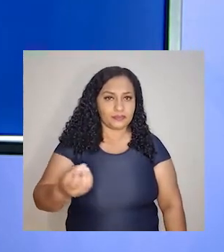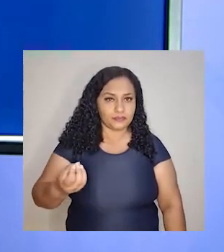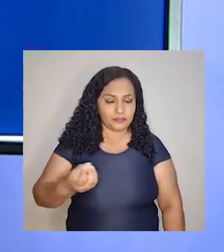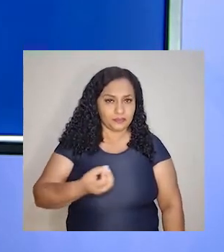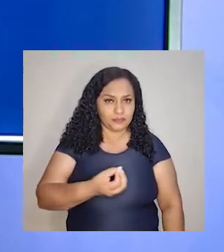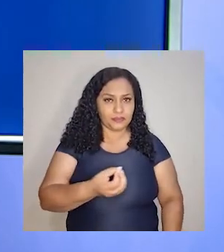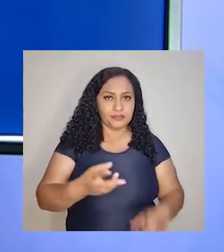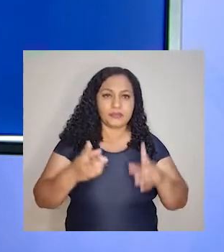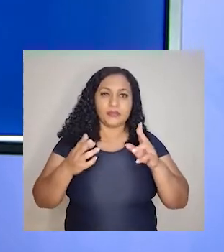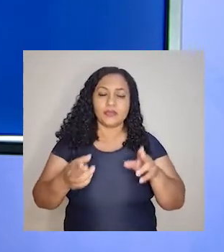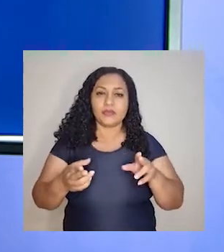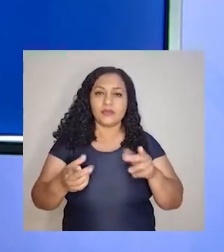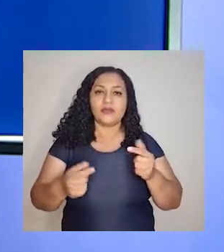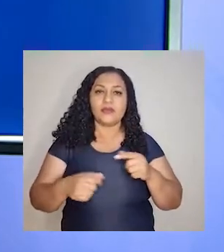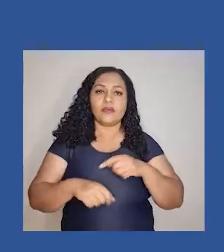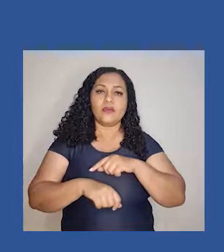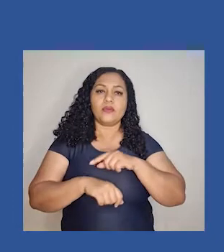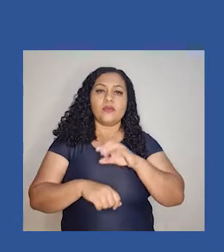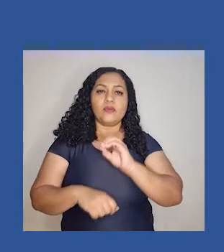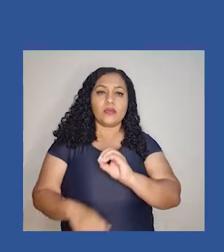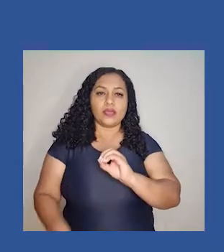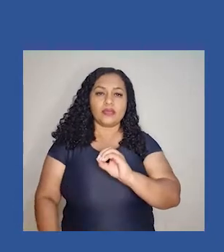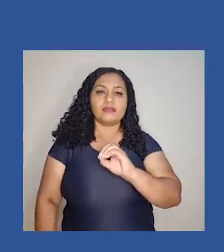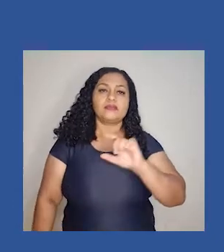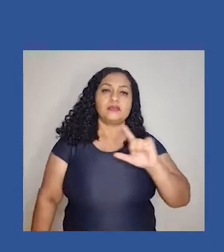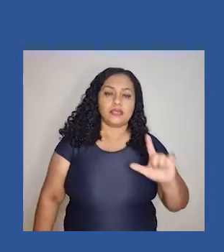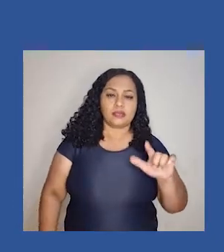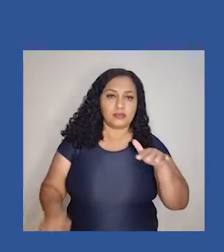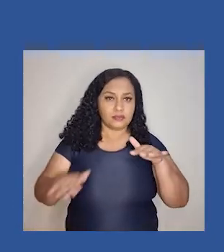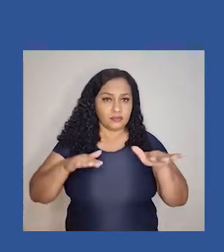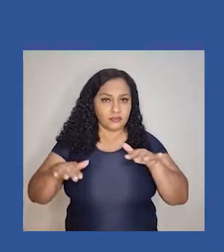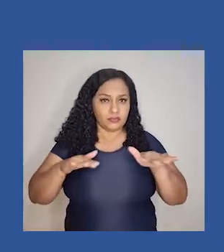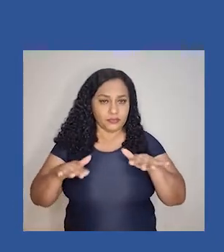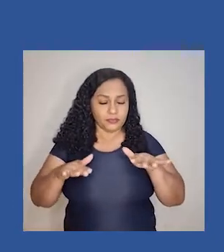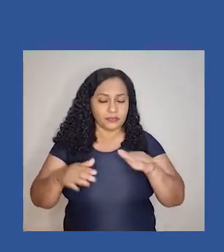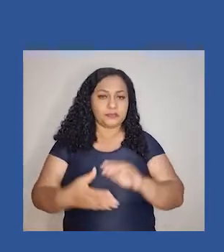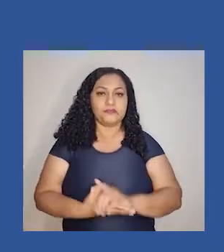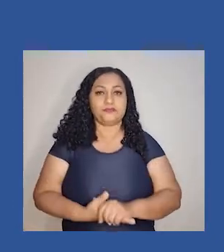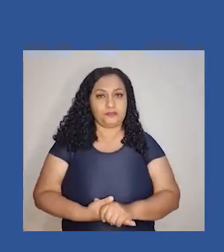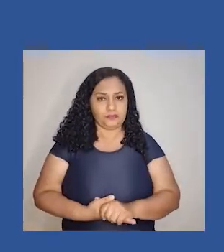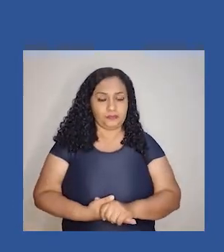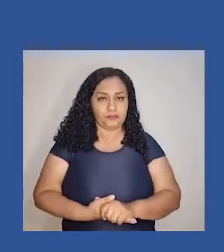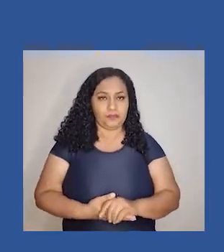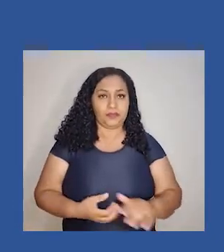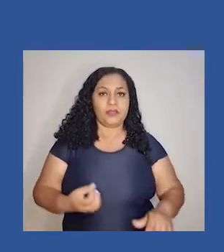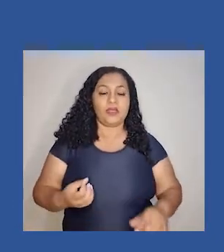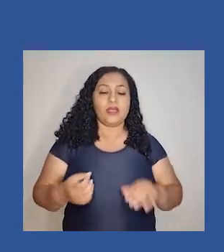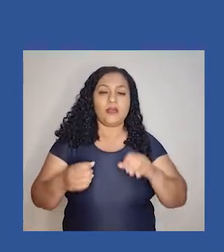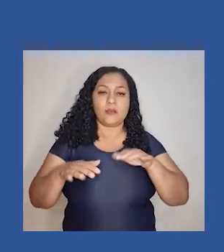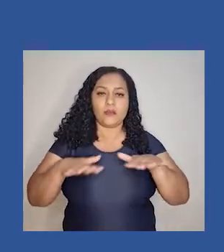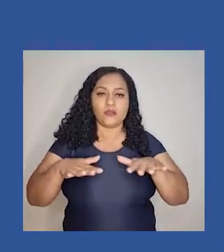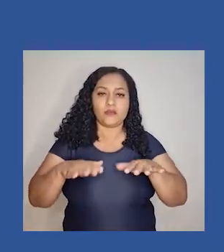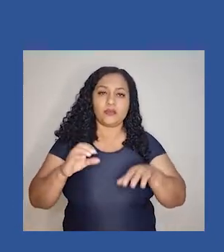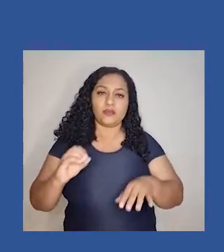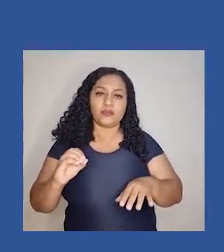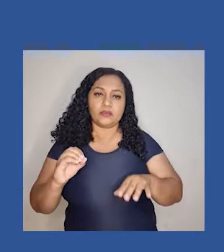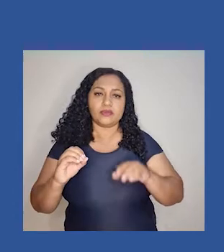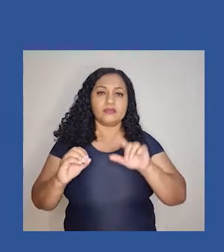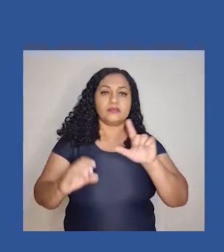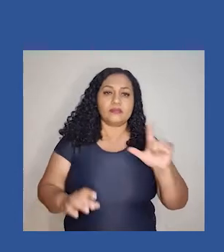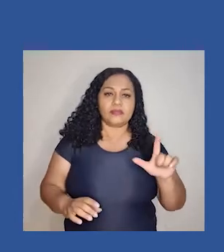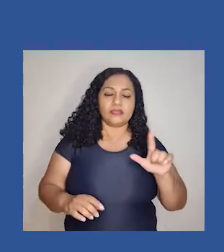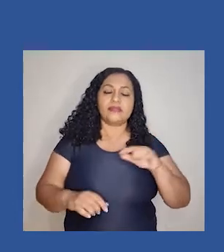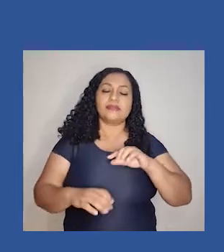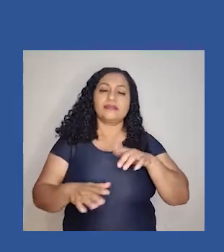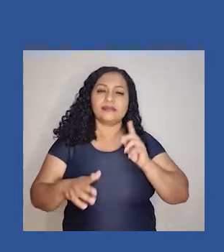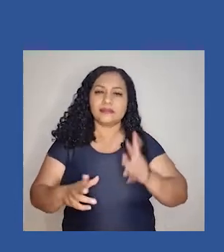no sentido ó o sentido do relógio no sentido de Oeste para leste esse